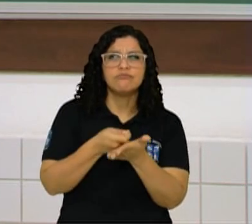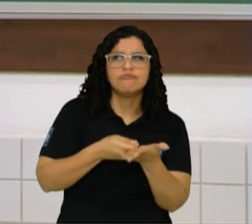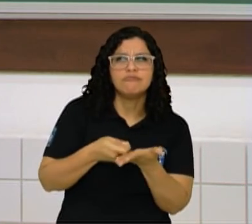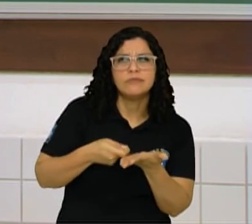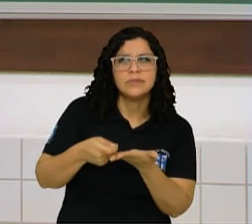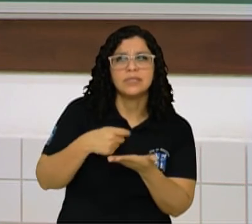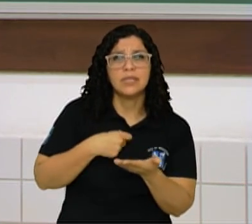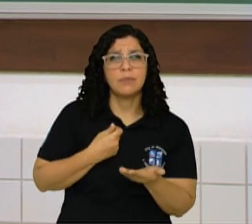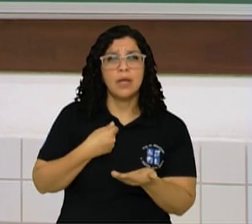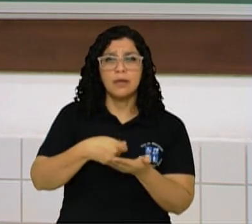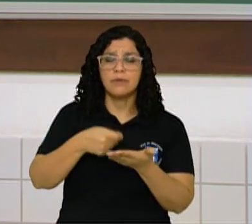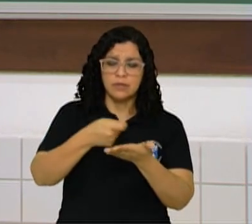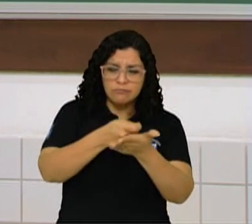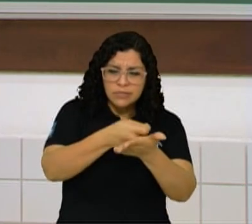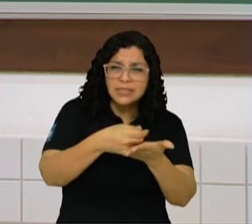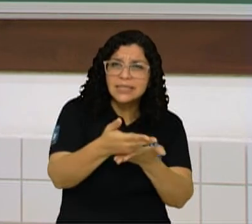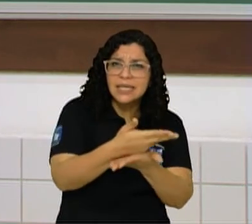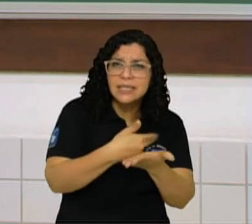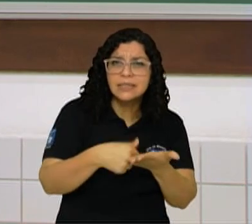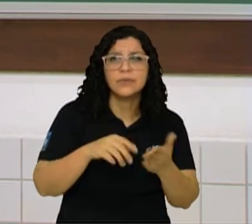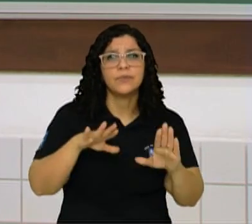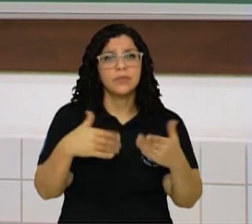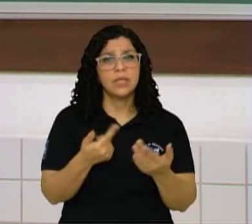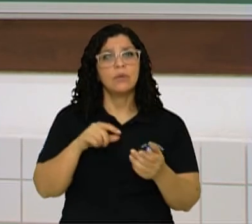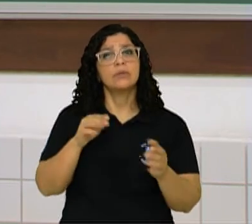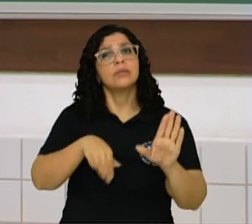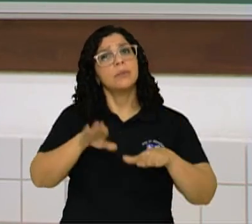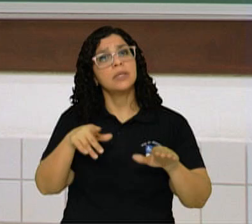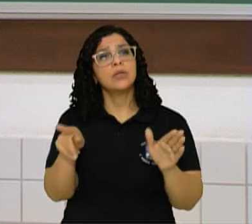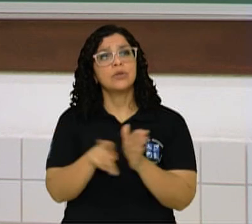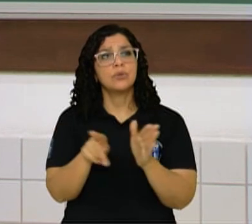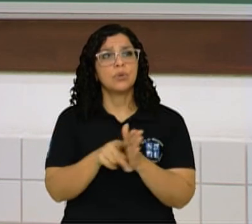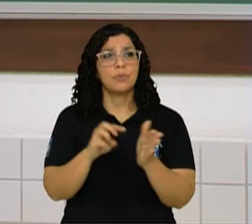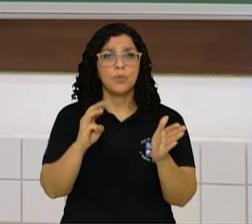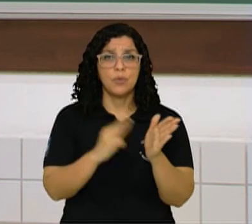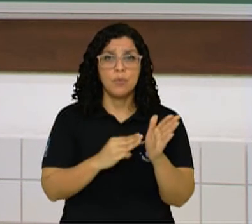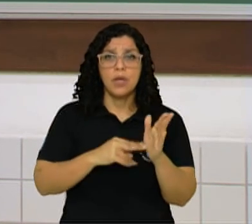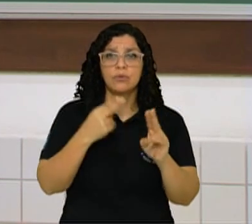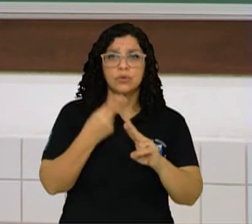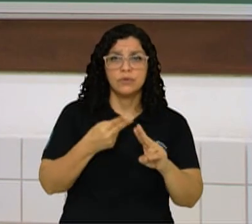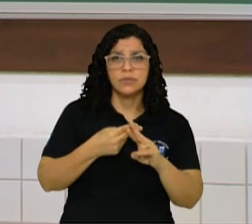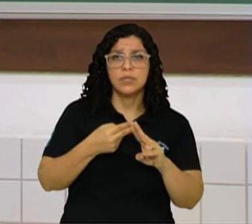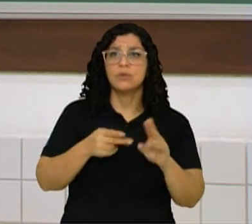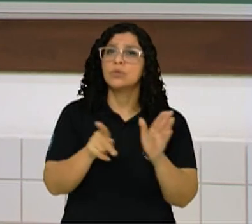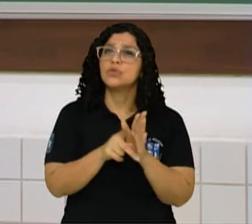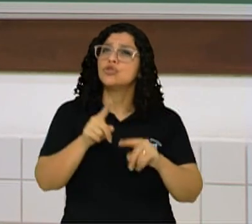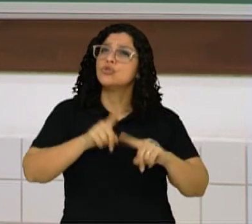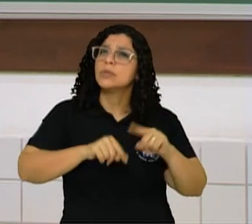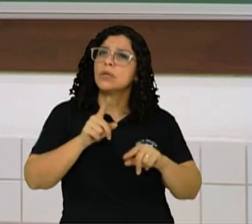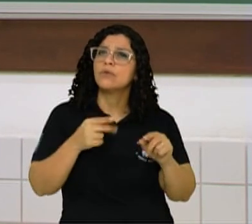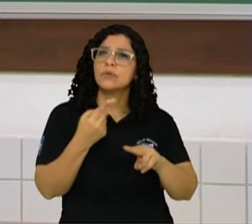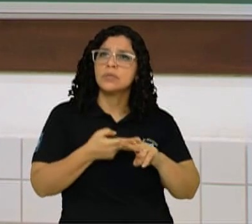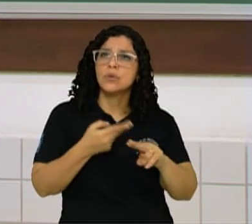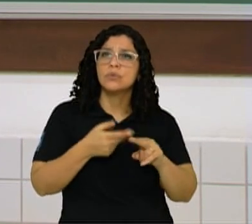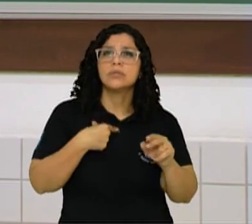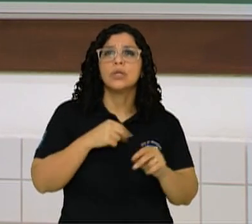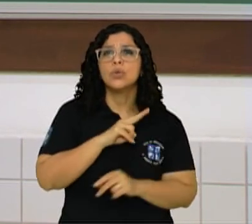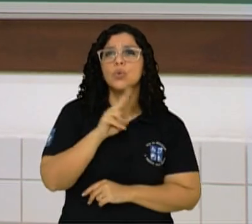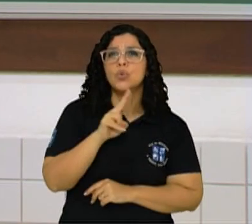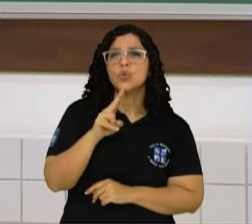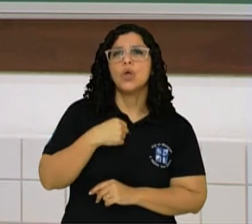a gravação, né? Para se fazer a gravura. E dependendo do método que você usa, da matriz que você usa, você tem um